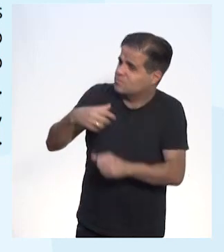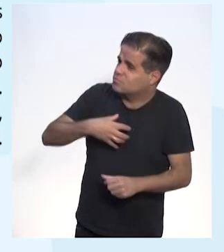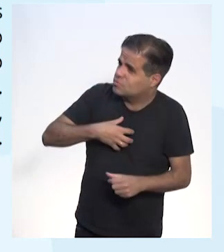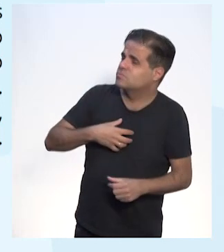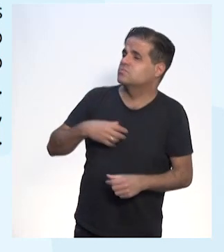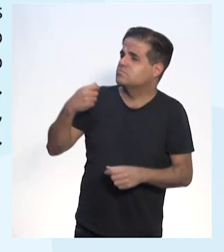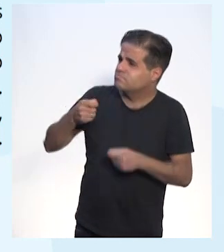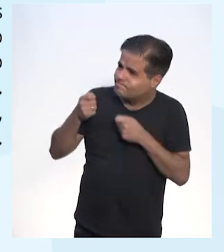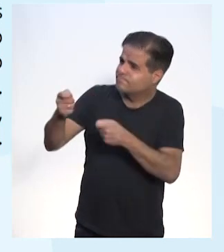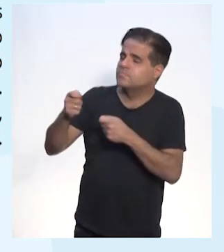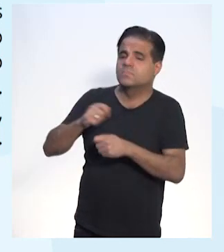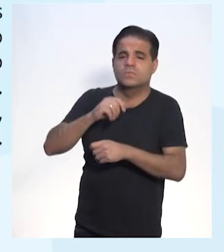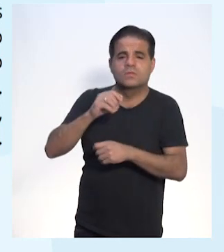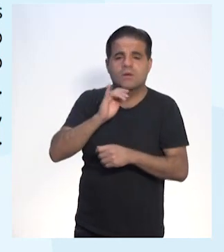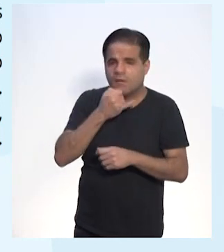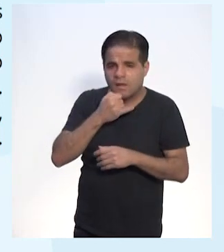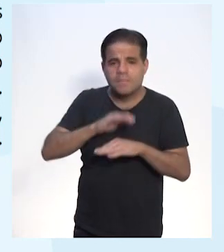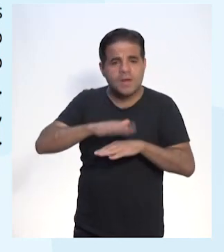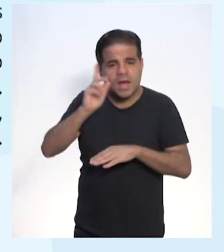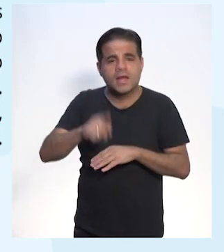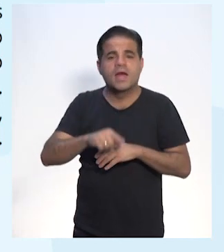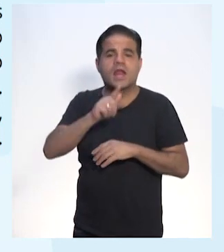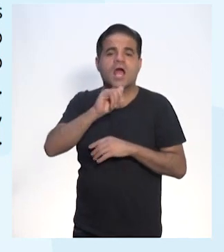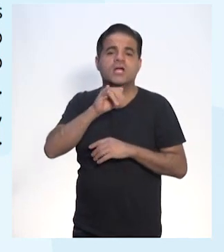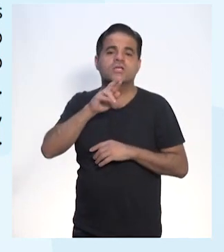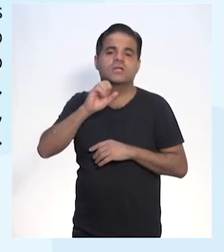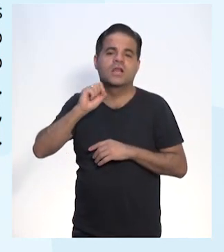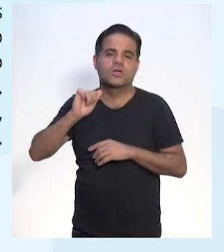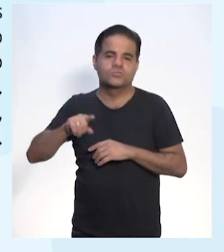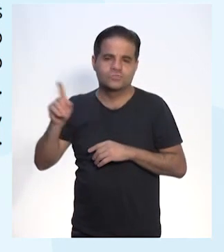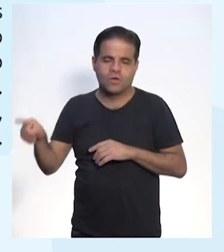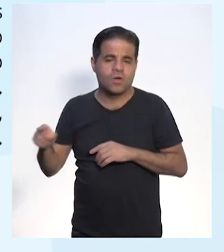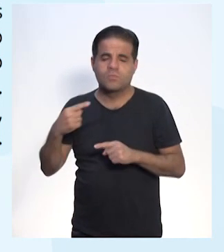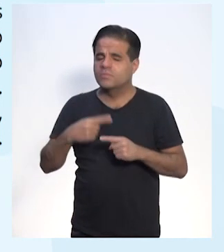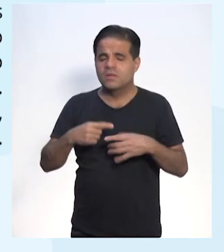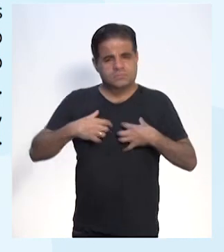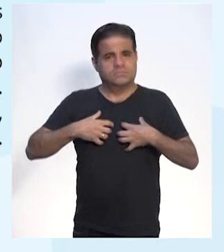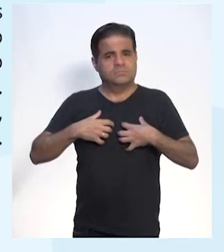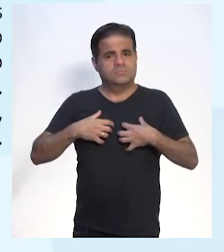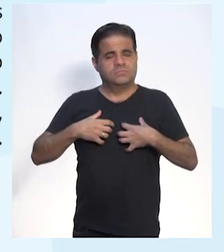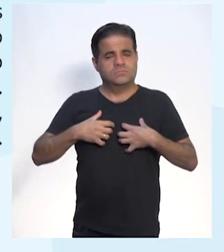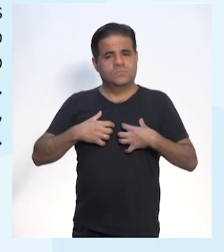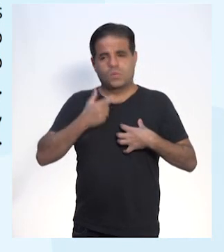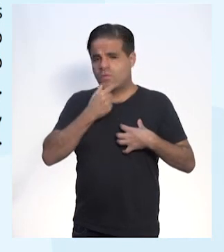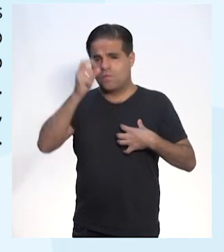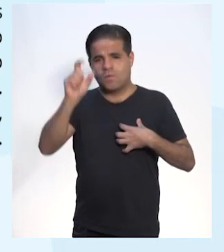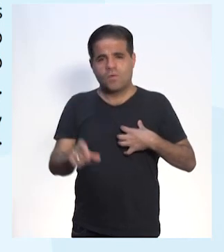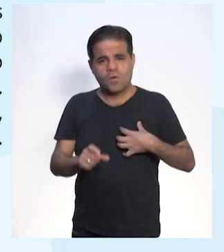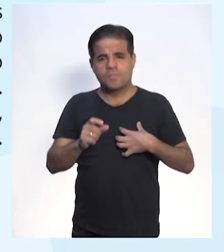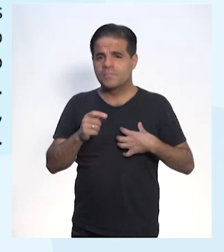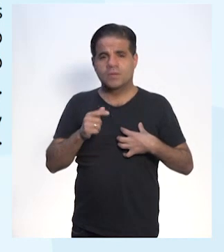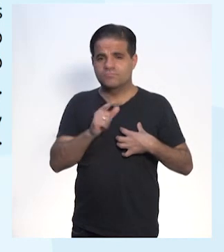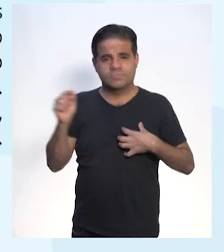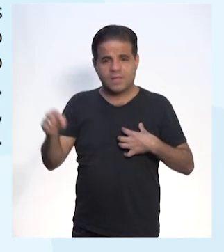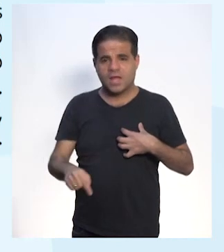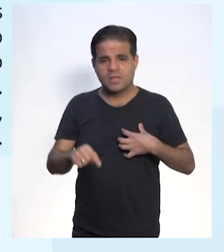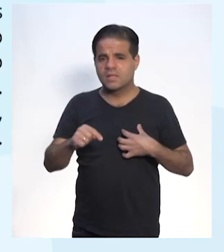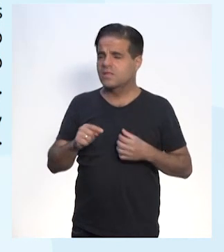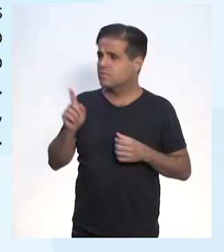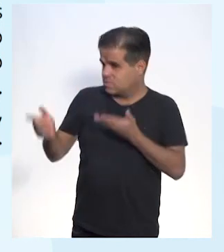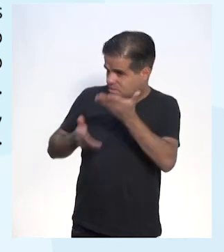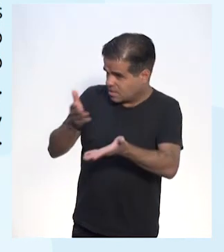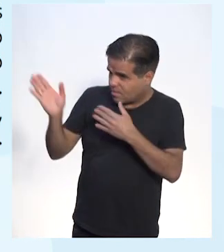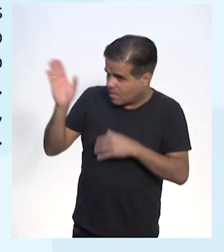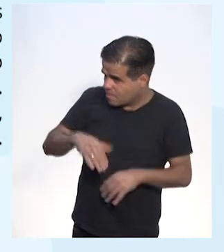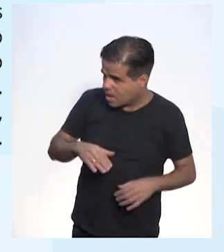do jardim achou que seu empregado perdia muito tempo parado diante dos canteiros, aparentemente não fazendo coisa